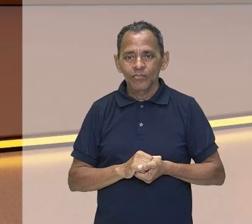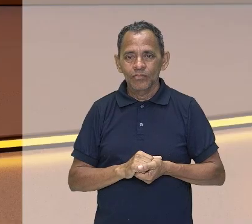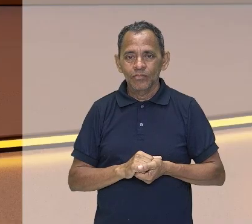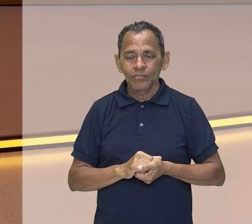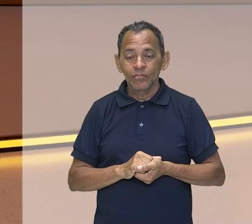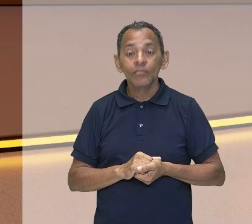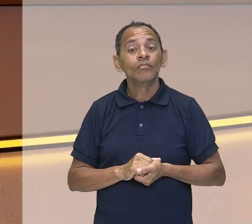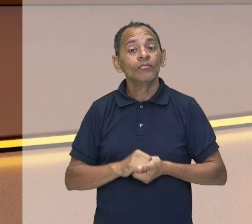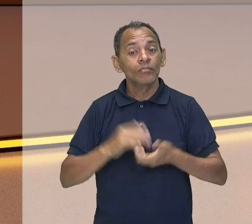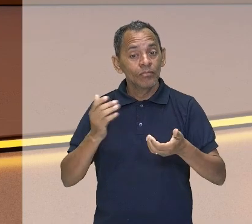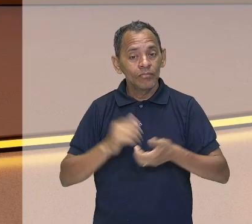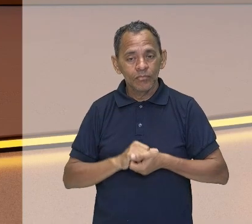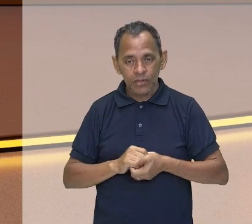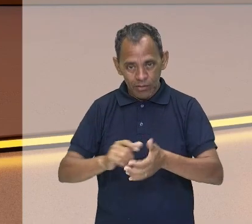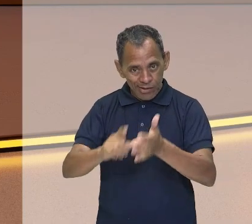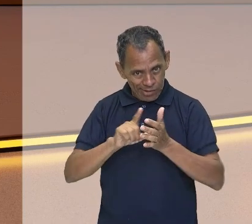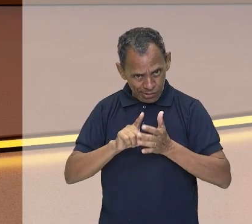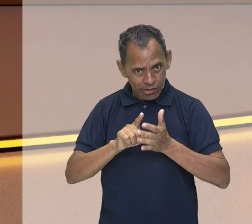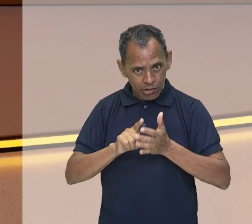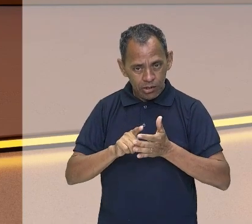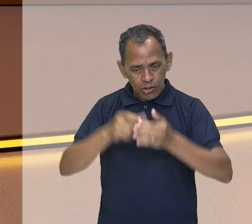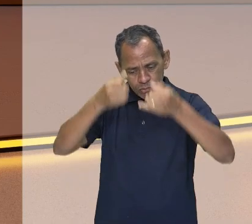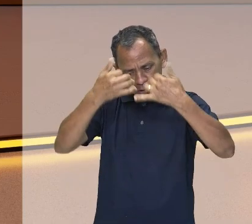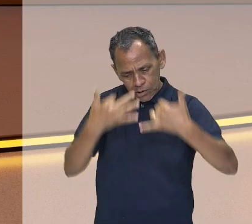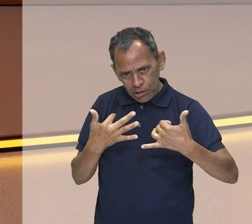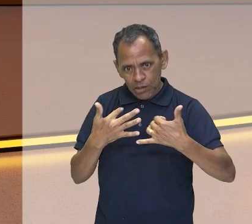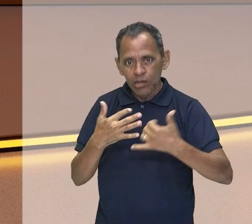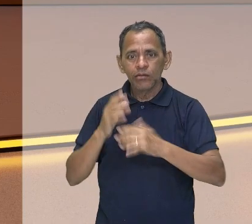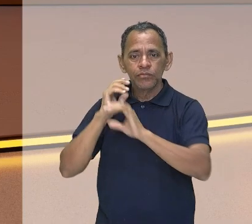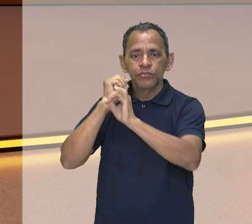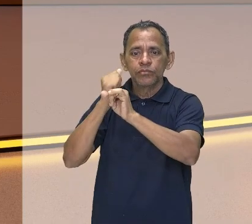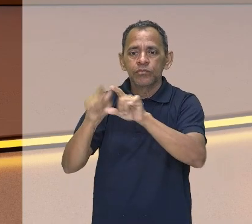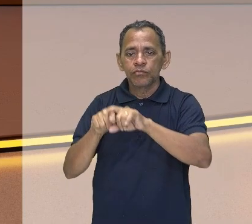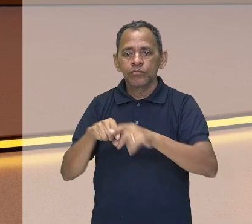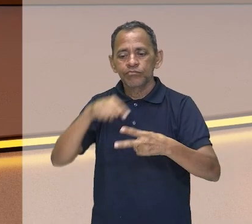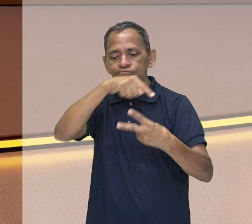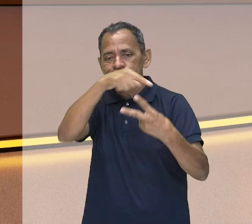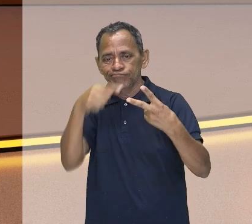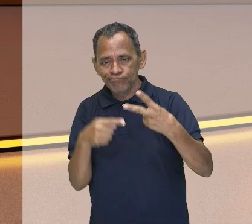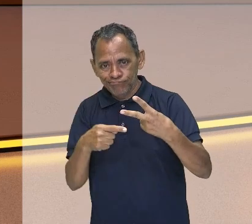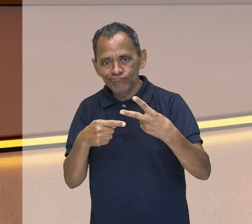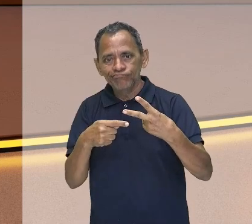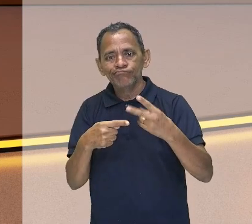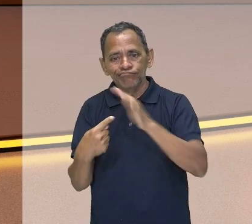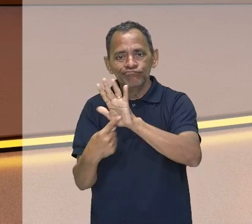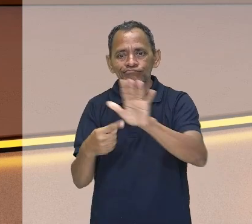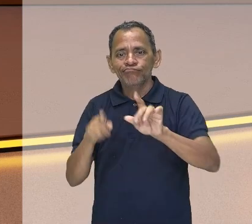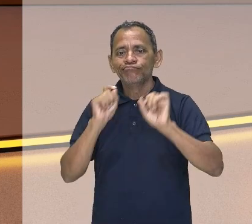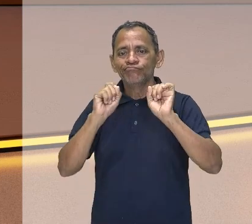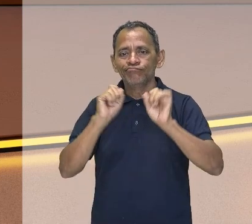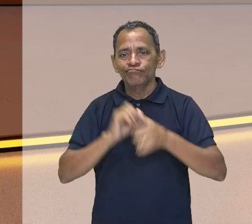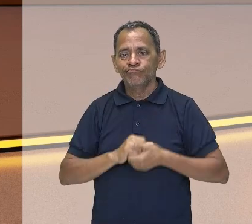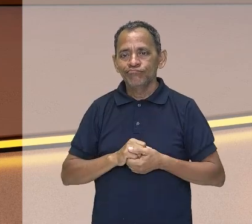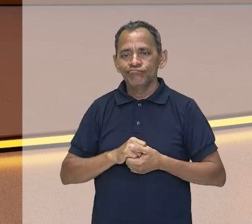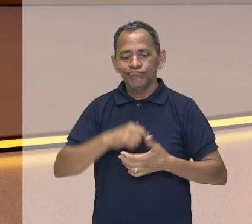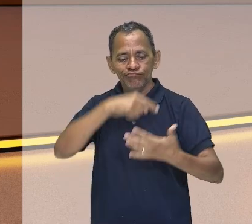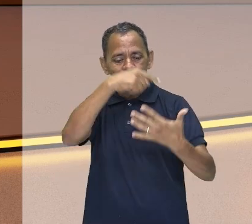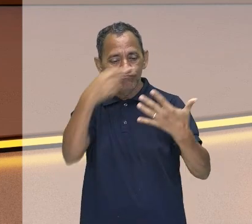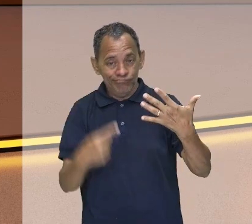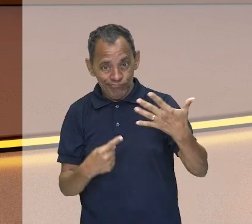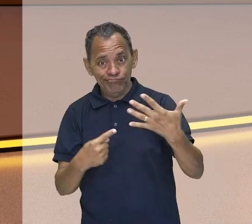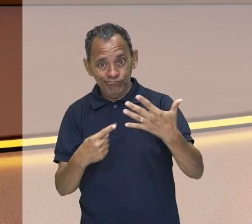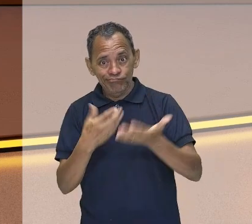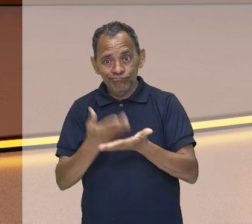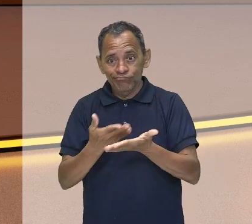Turma, antes de começar essa aula de revisão, eu quero destacar 2 pontos aqui com vocês. Primeiro ponto é que esta aula de revisão ela vai